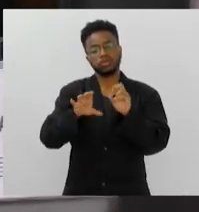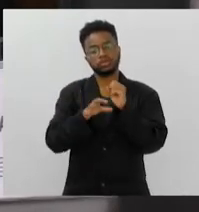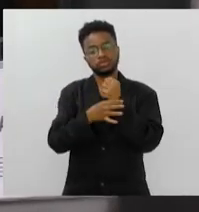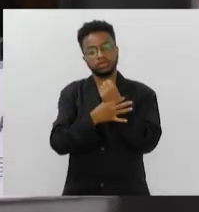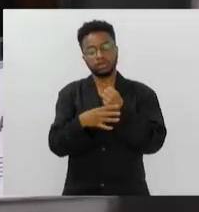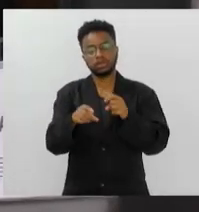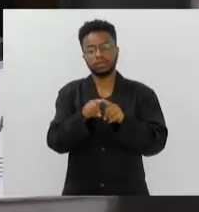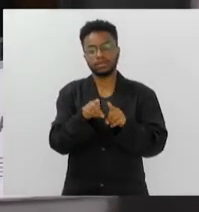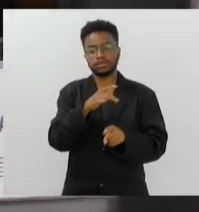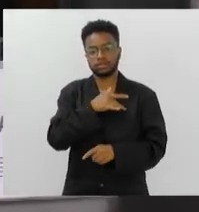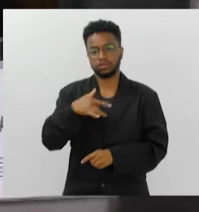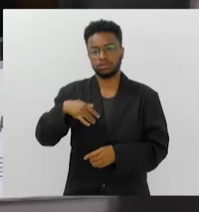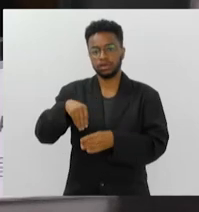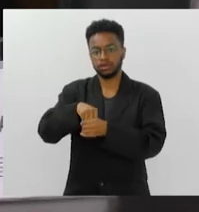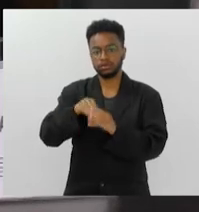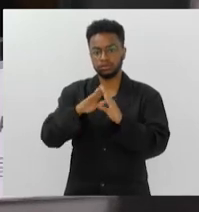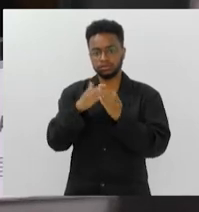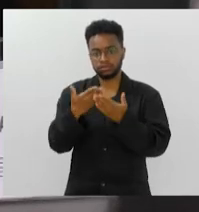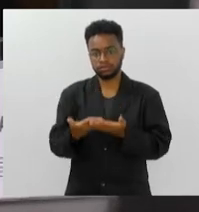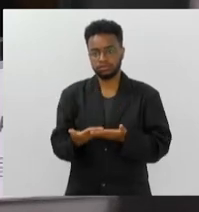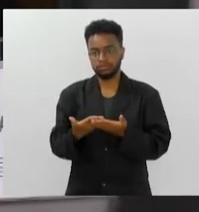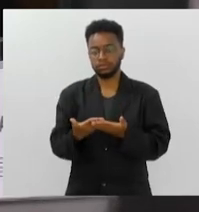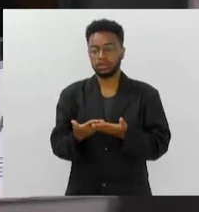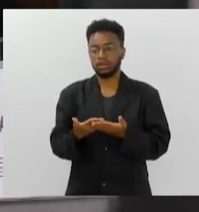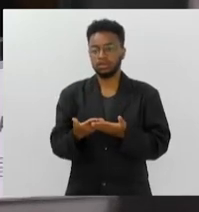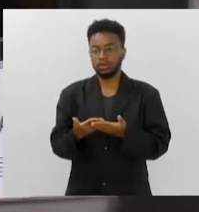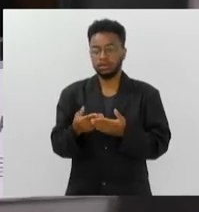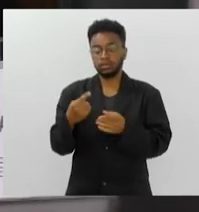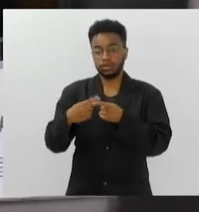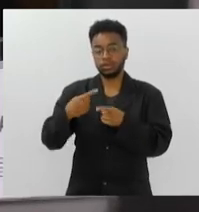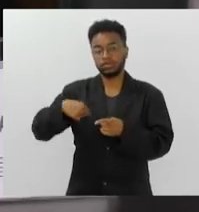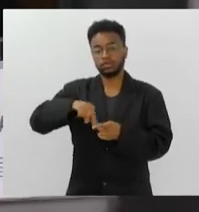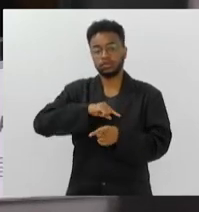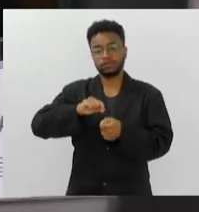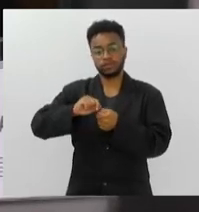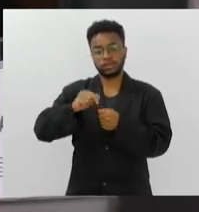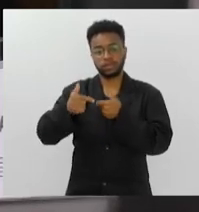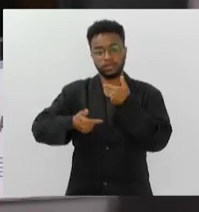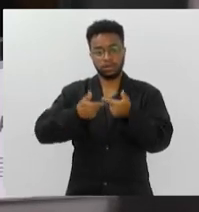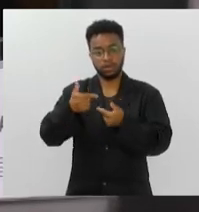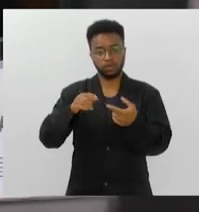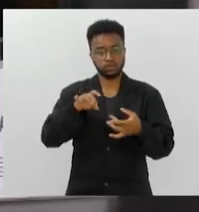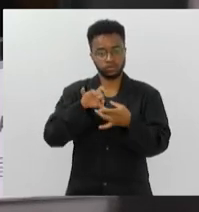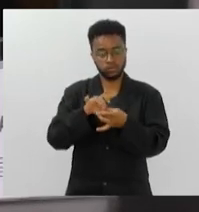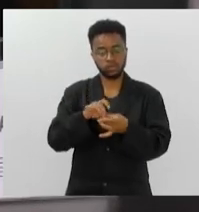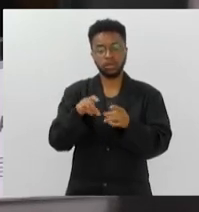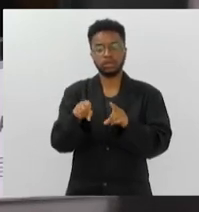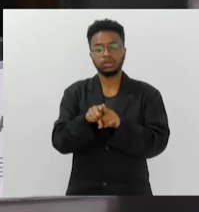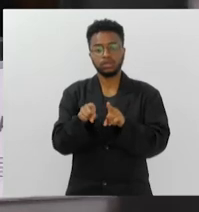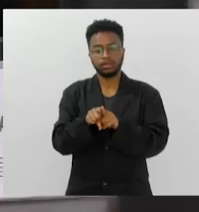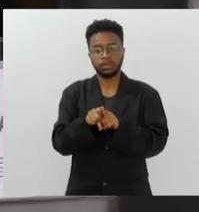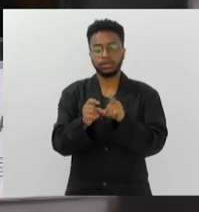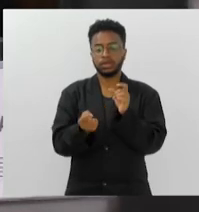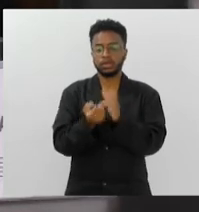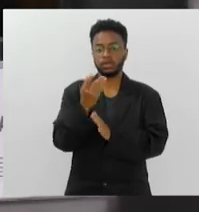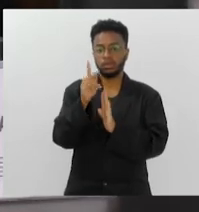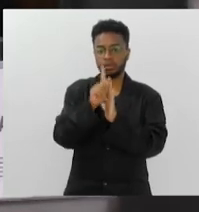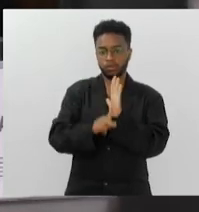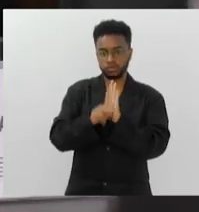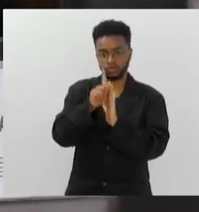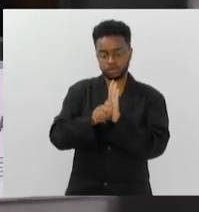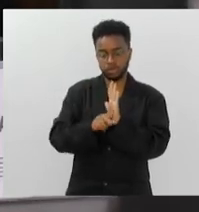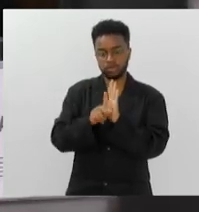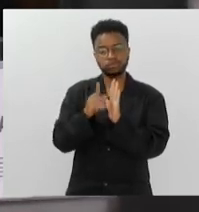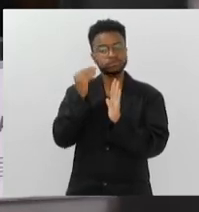escolas. Fizemos, então, um trabalho conjunto e realizamos um projeto experimental